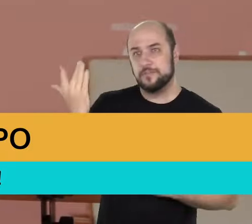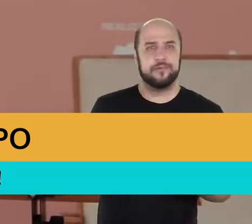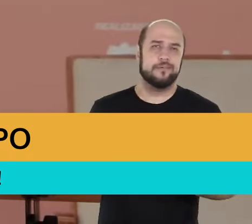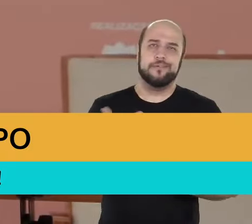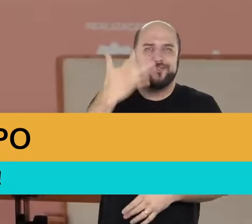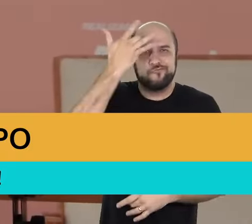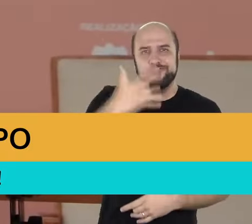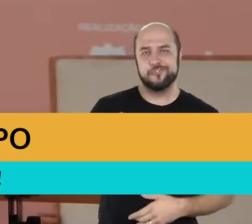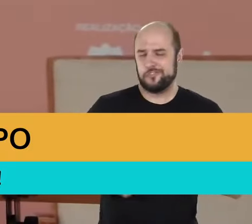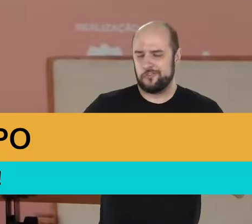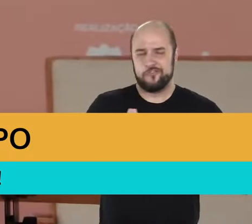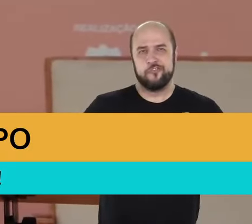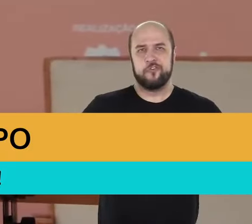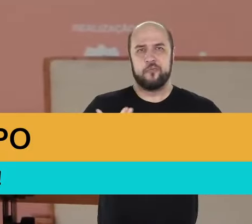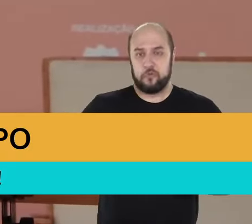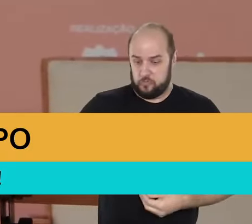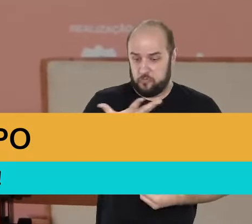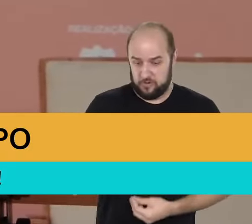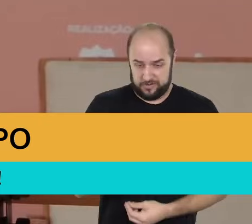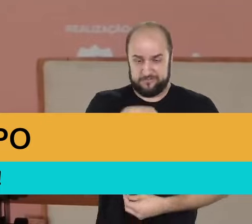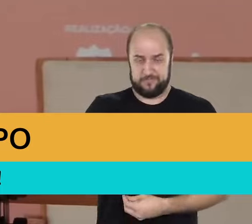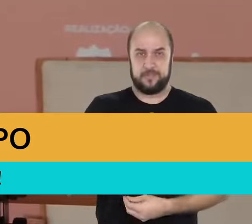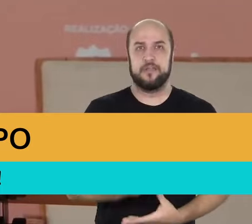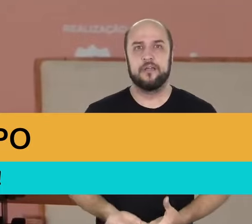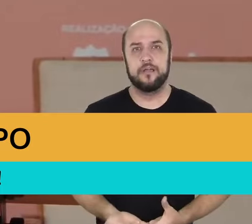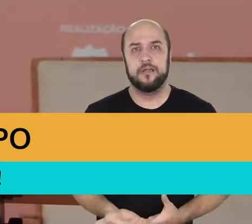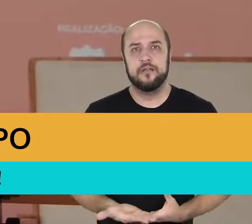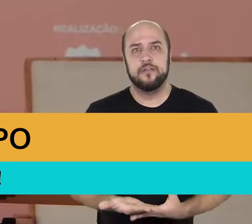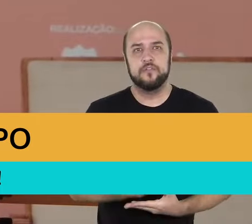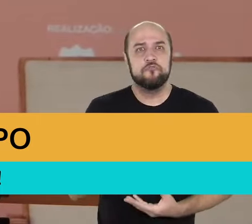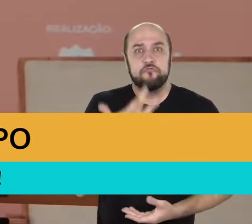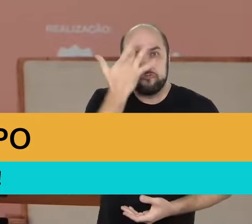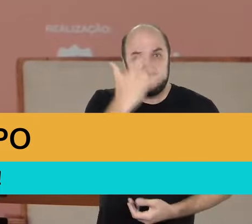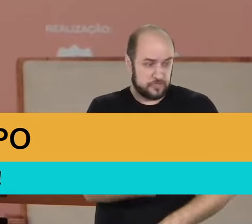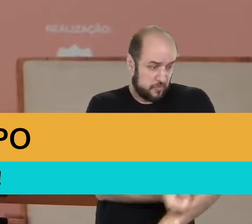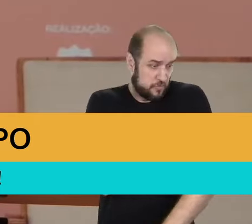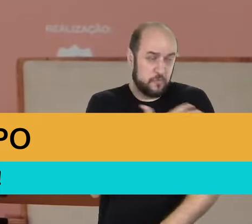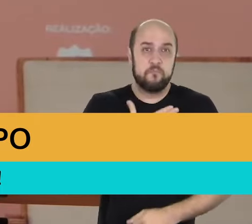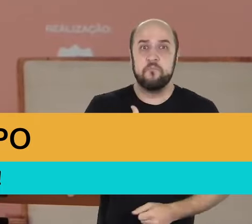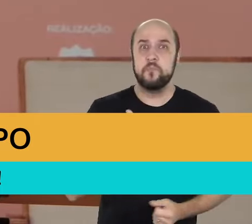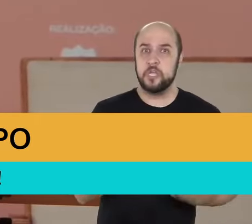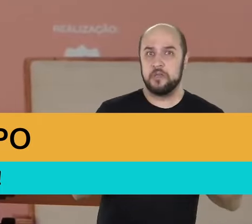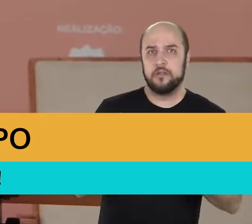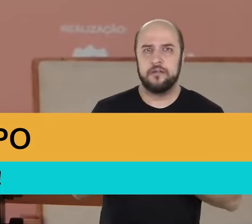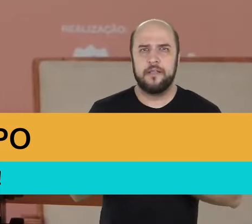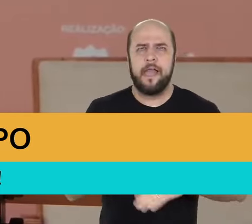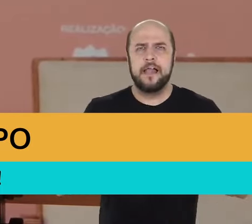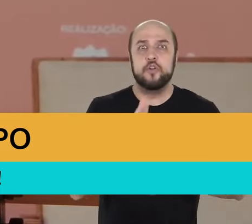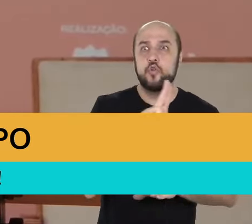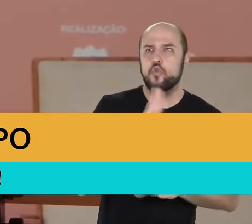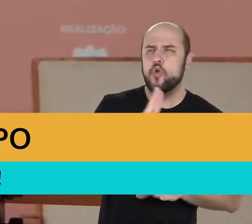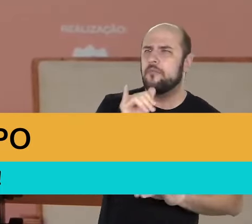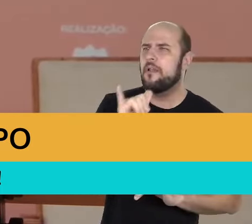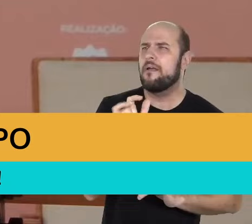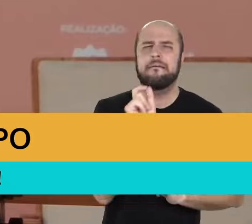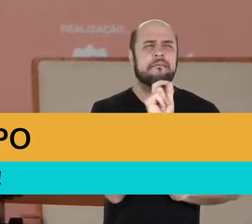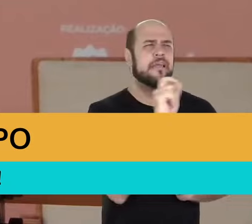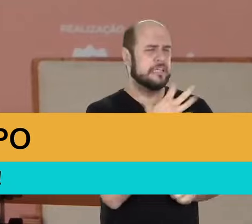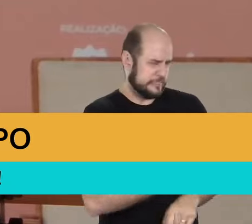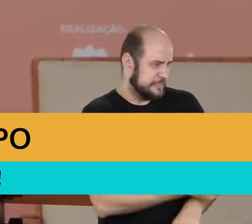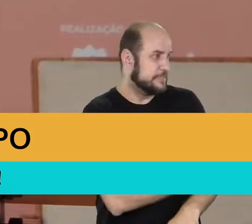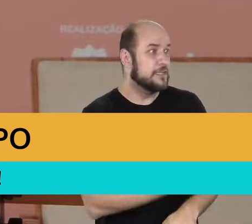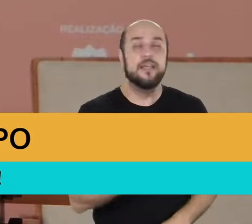sei lidar direito nem comigo. Eu não sei lidar com as minhas emoções direito. Eu não sei colocar nome, às vezes, no que eu estou sentindo. Tipo, o que você está sentindo?